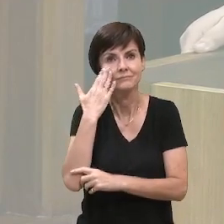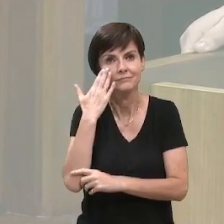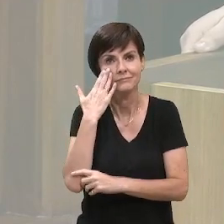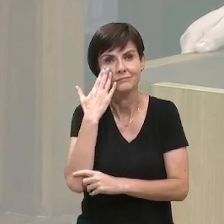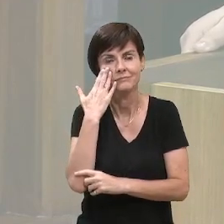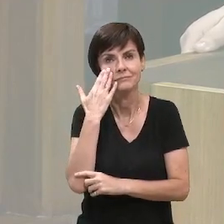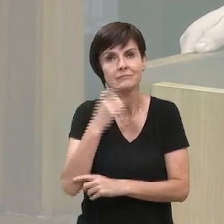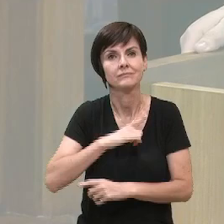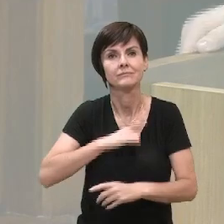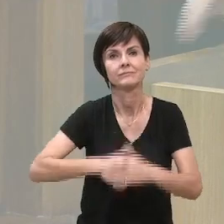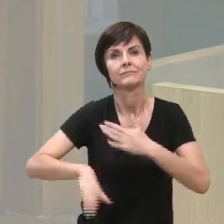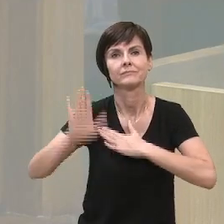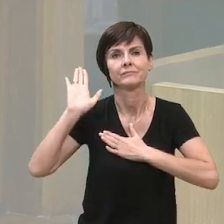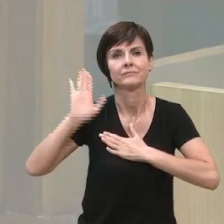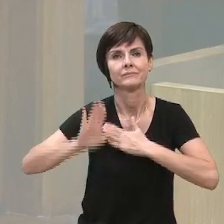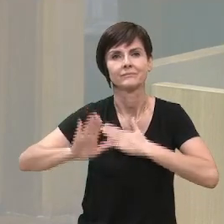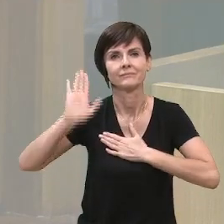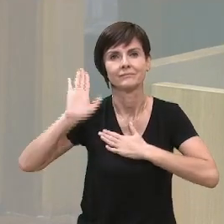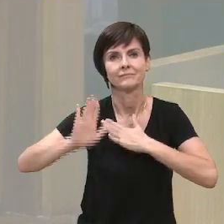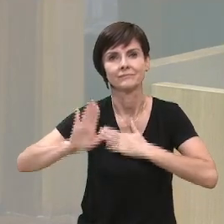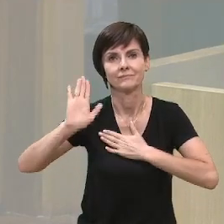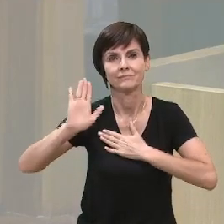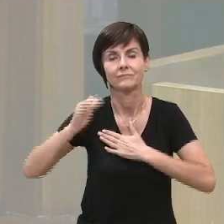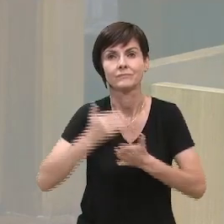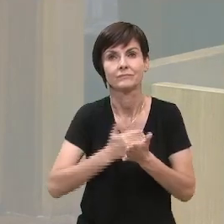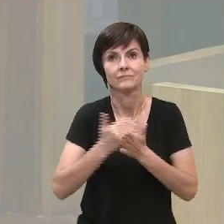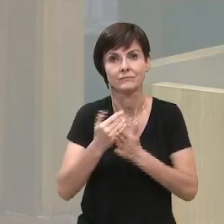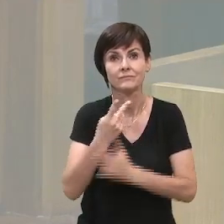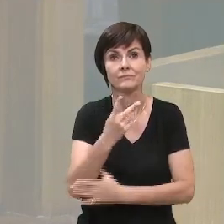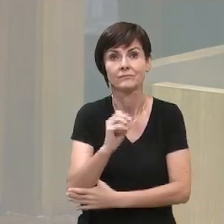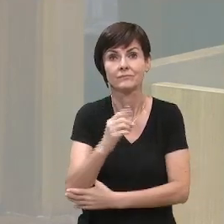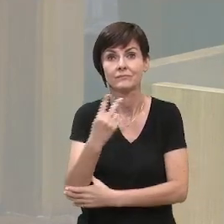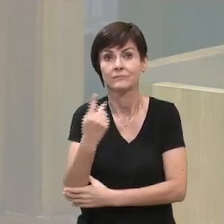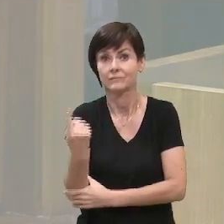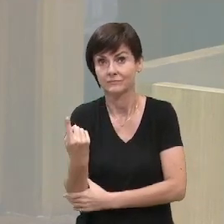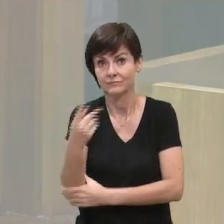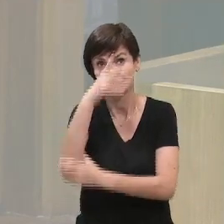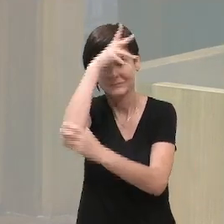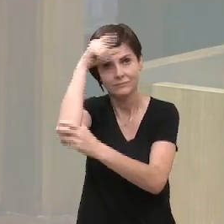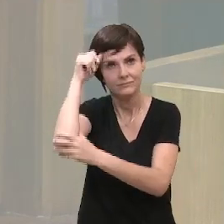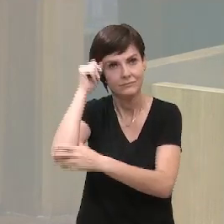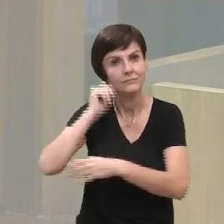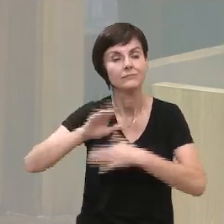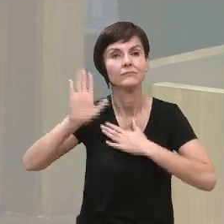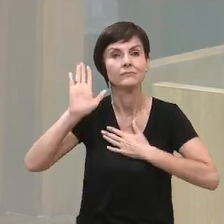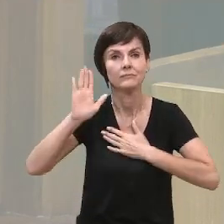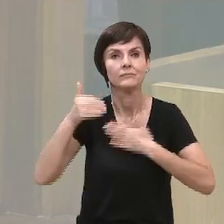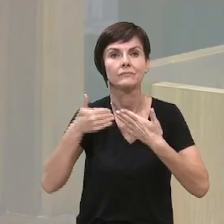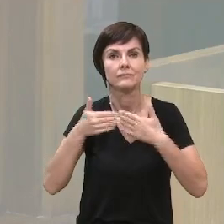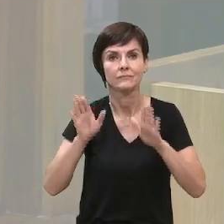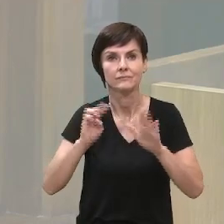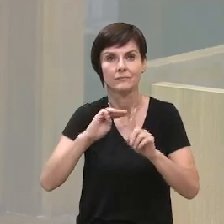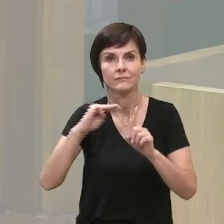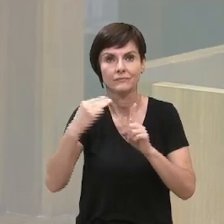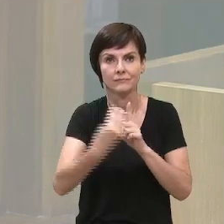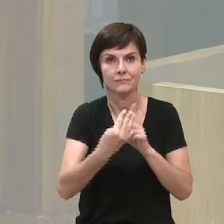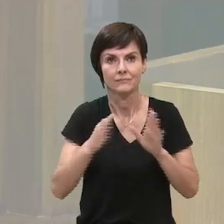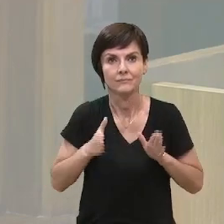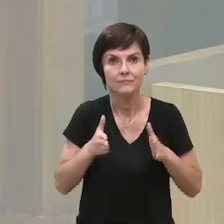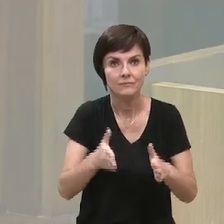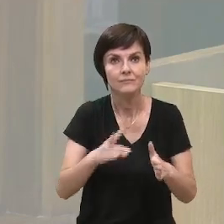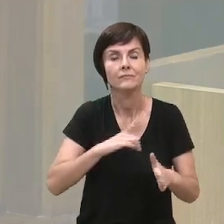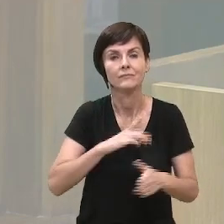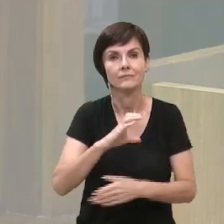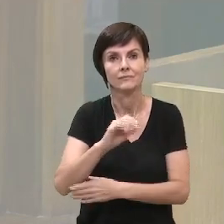as promessas. Entramos nessa legislatura em 2021. Promessa de nós abrir o mercado, promessa de nós termos